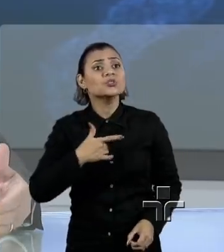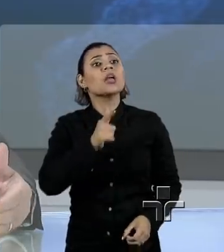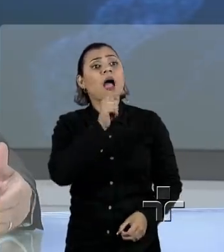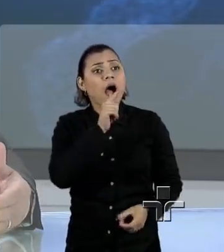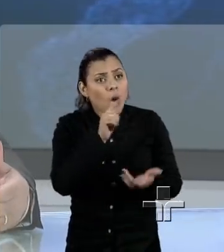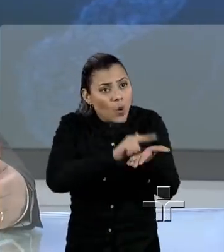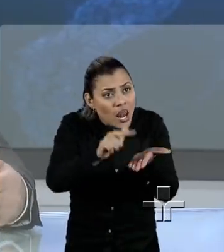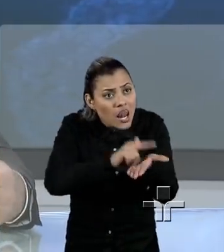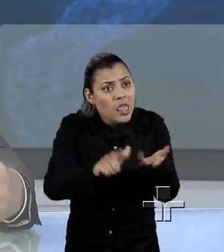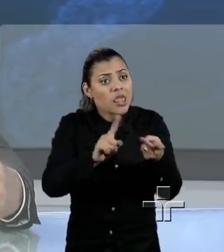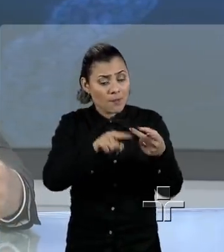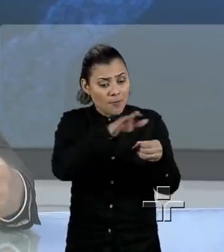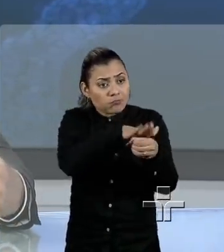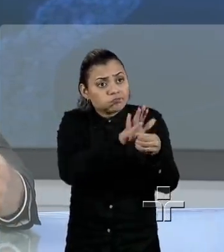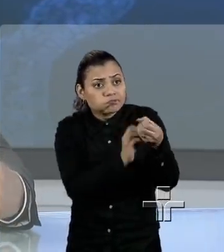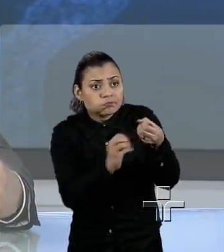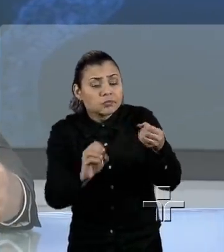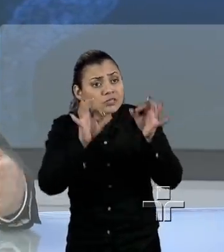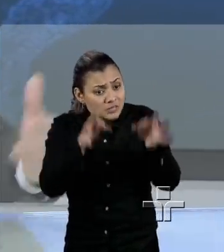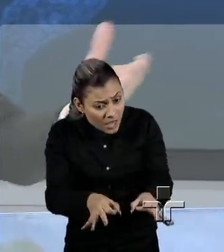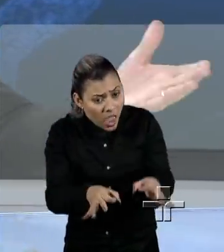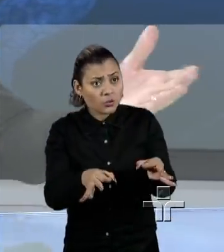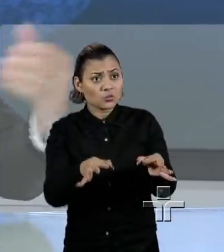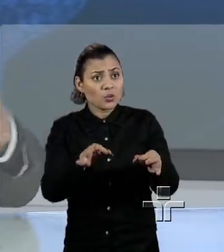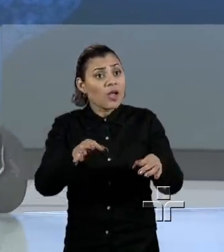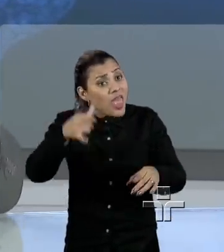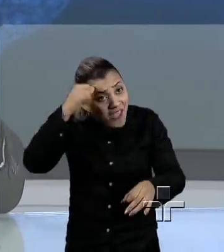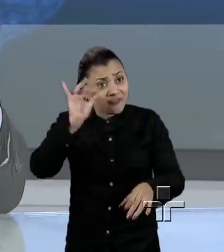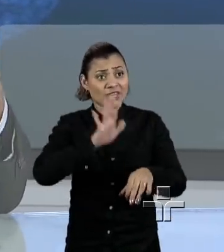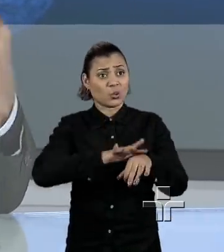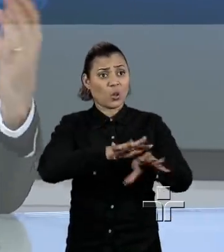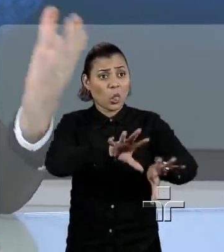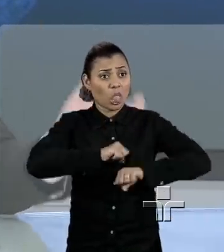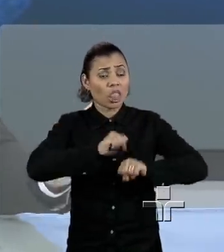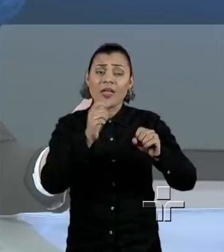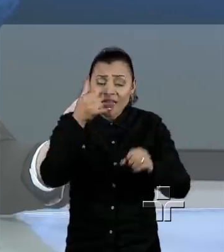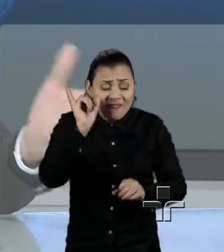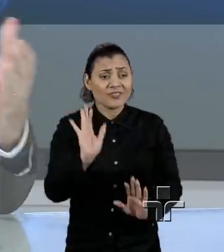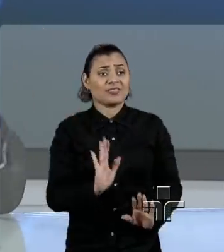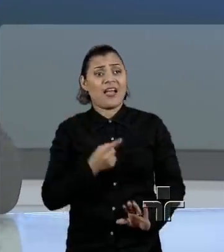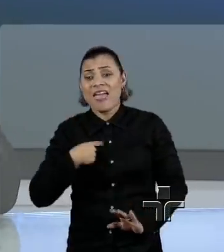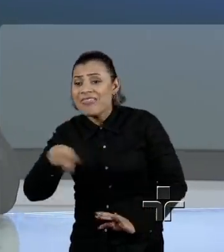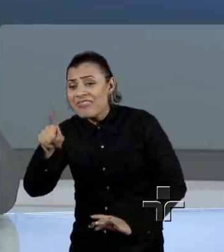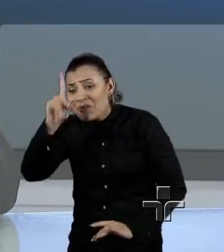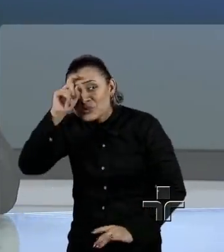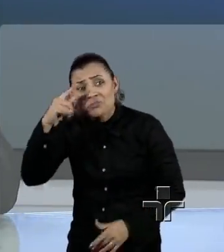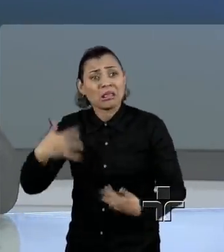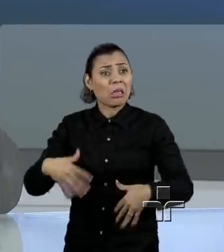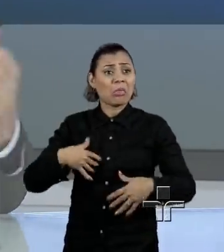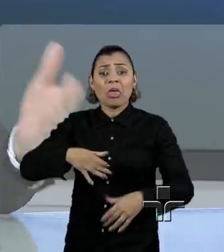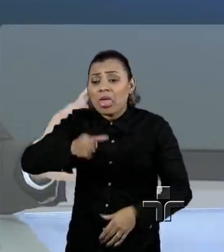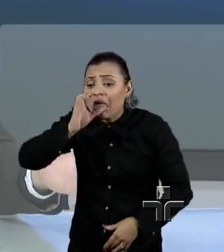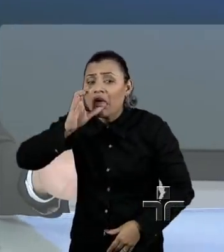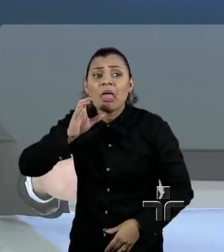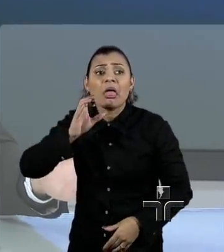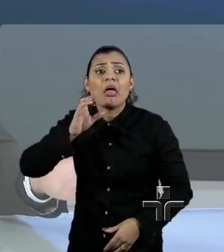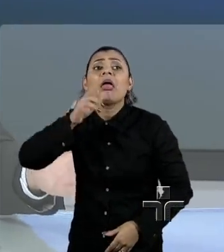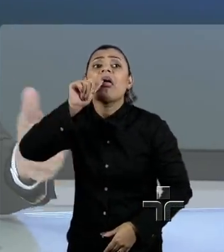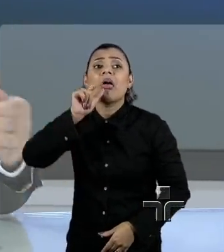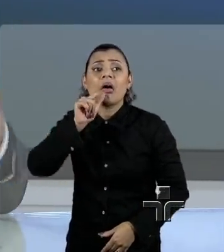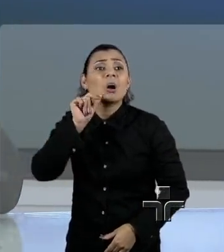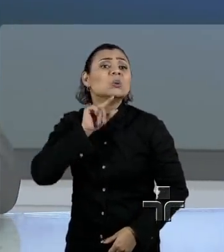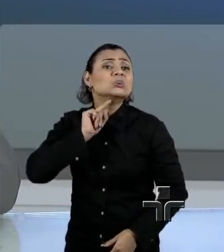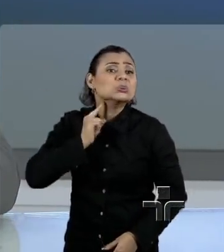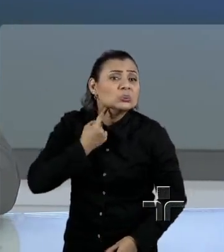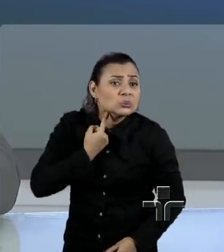esgoto tratado. São as pessoas parando de ter doenças, de irem para hospitais porque beberam uma água que não tinha sido